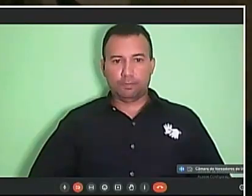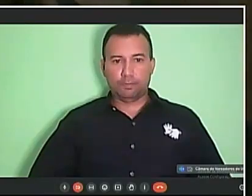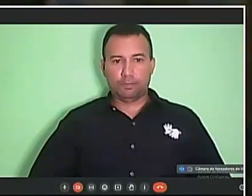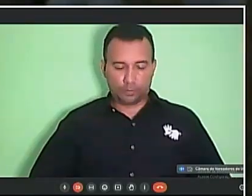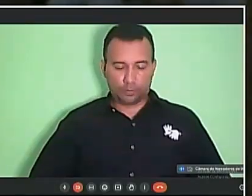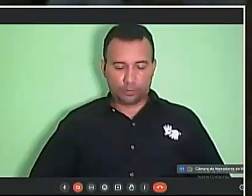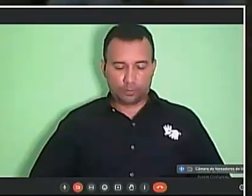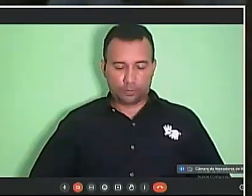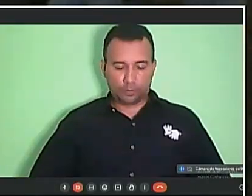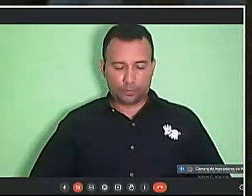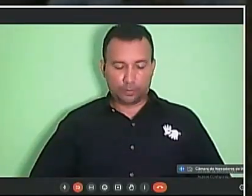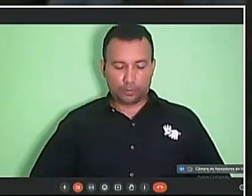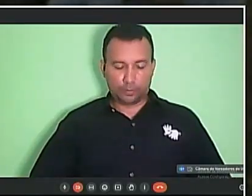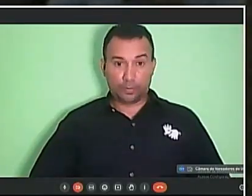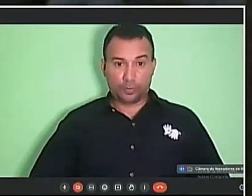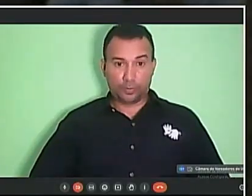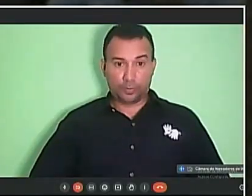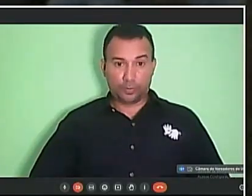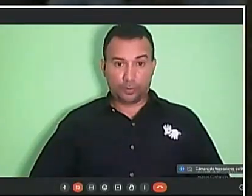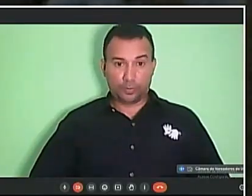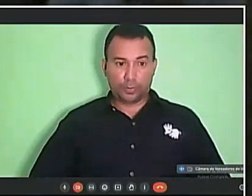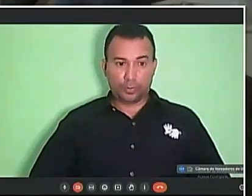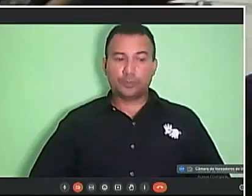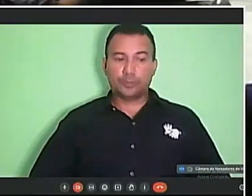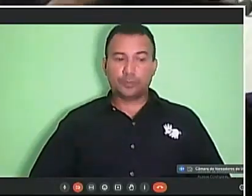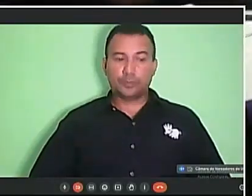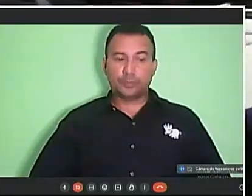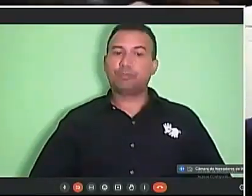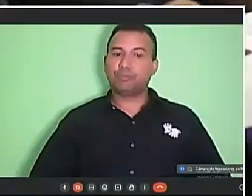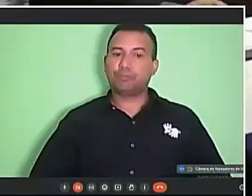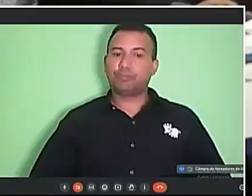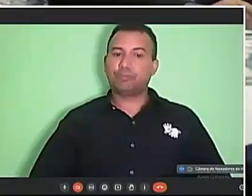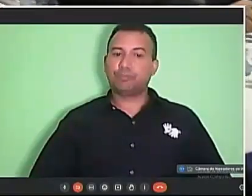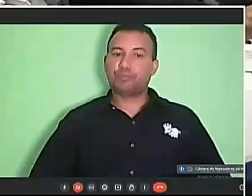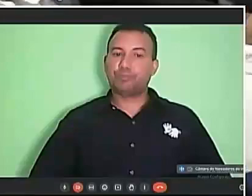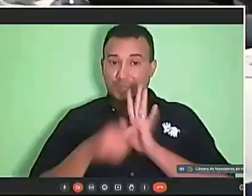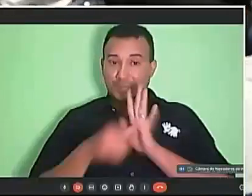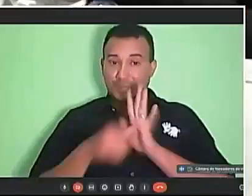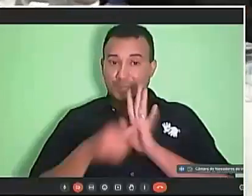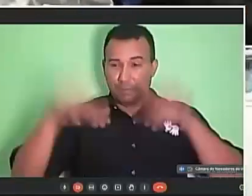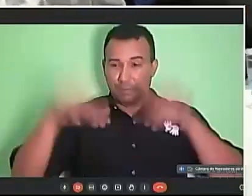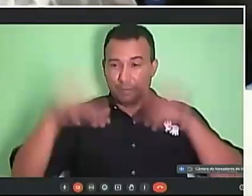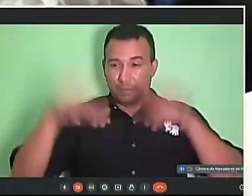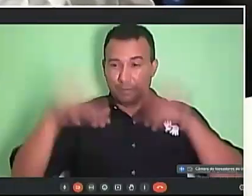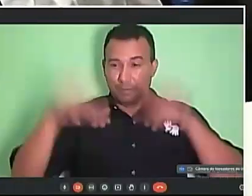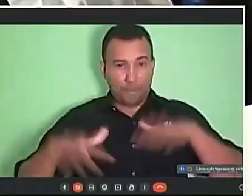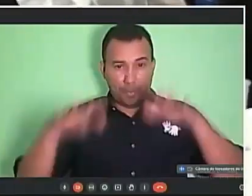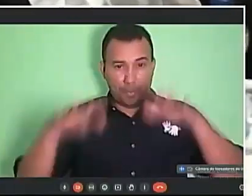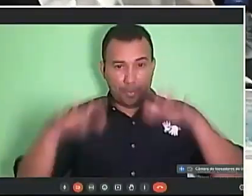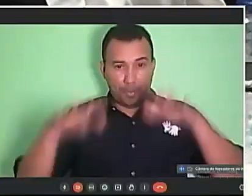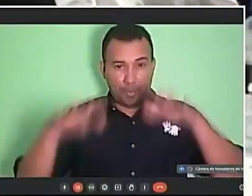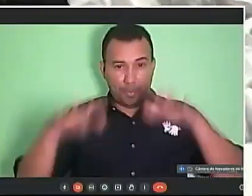Nós já, antes mesmo das cheias, porque a gente sabia do fenômeno El Niño, nós já fizemos agora,